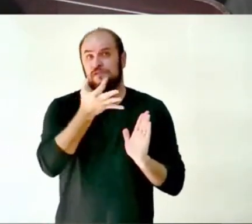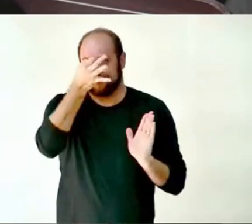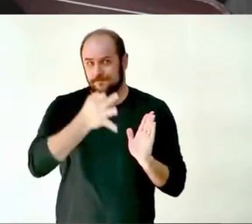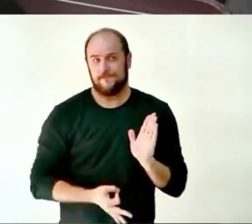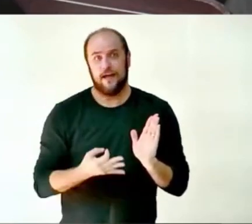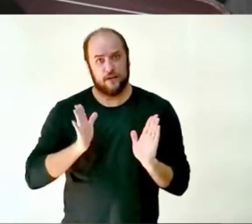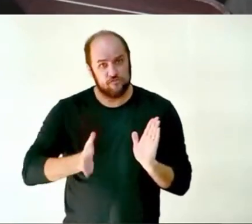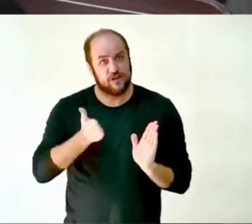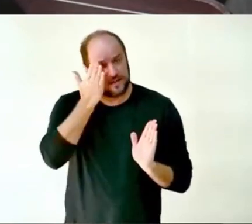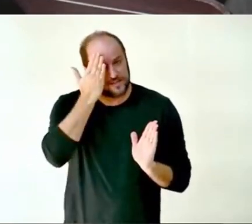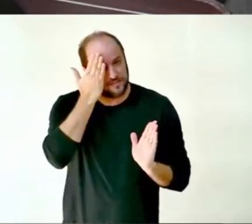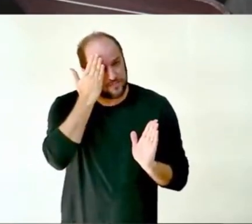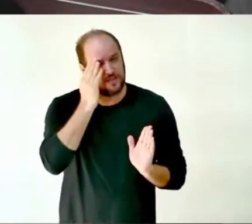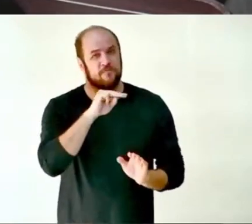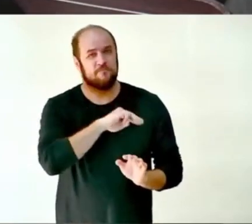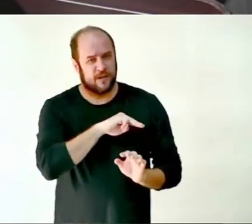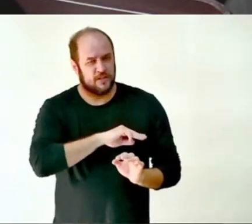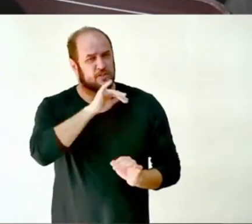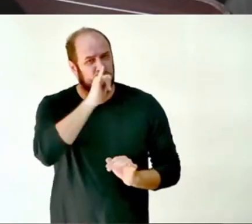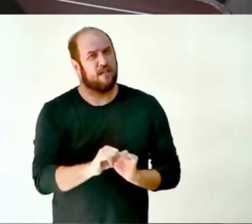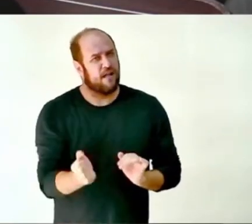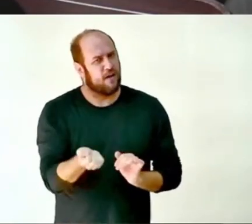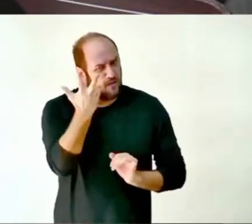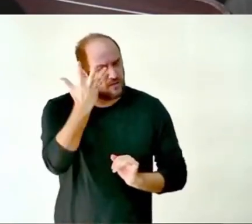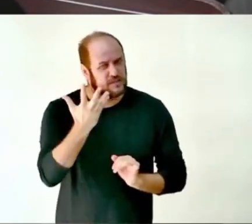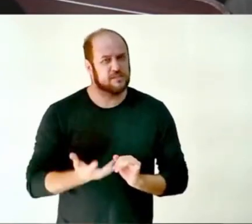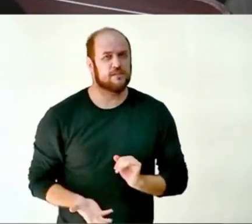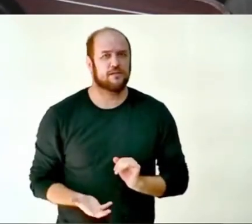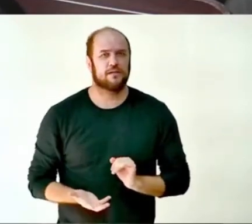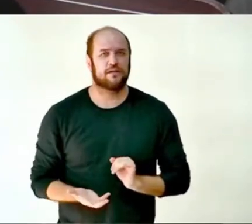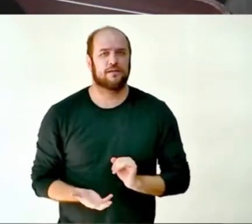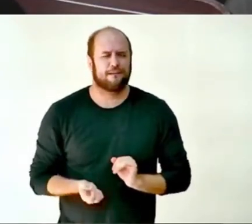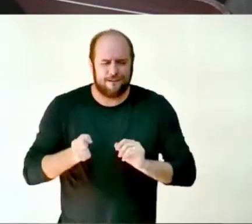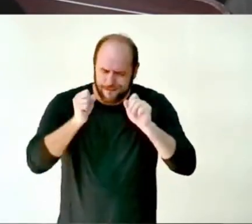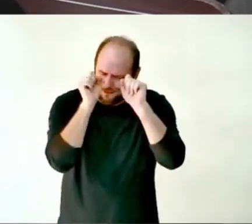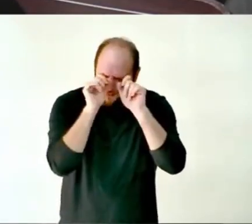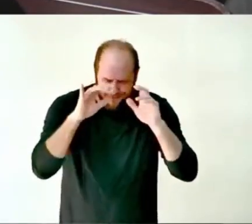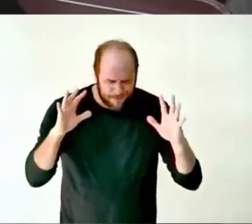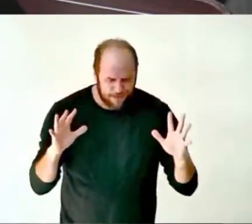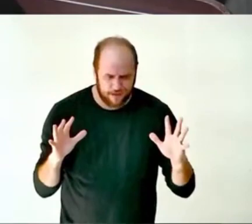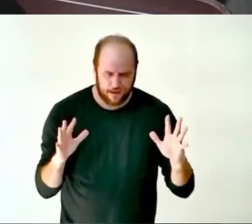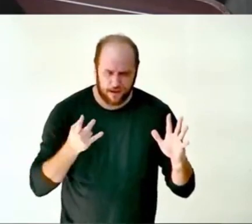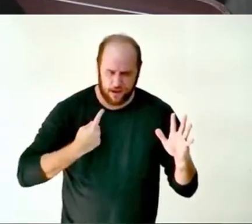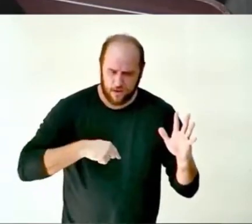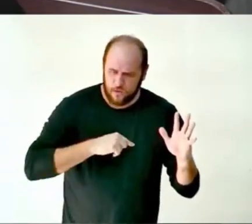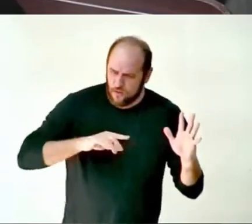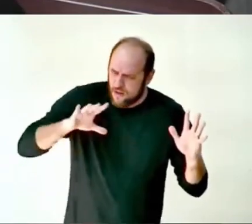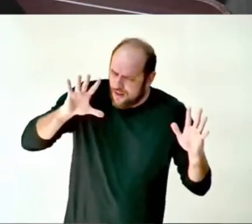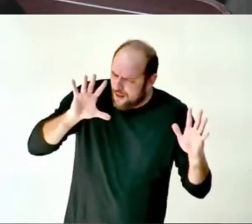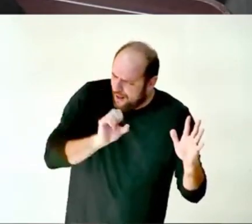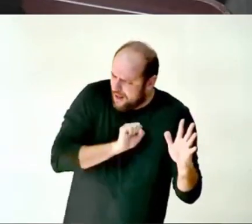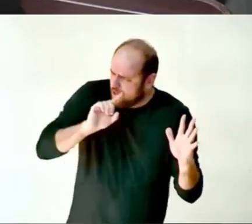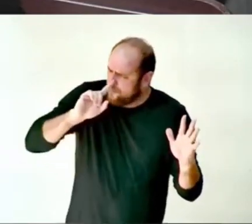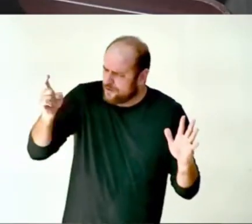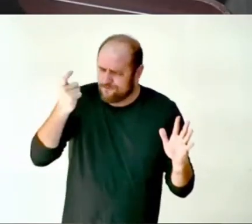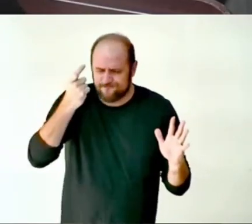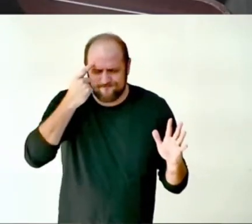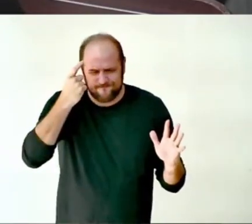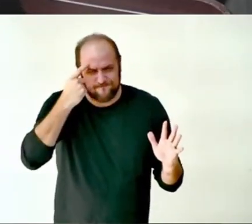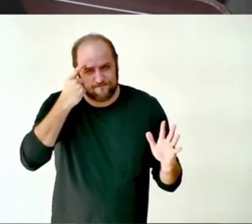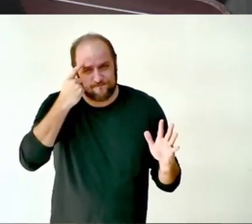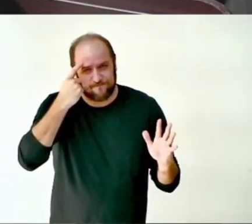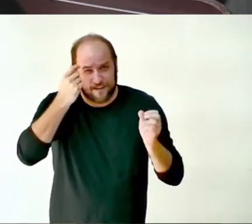acontecer, porque Mateus disse que aconteceria. Isso está claro. Então eu amo a Deus com sobriedade no